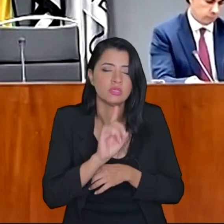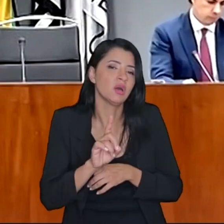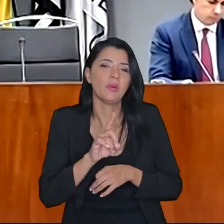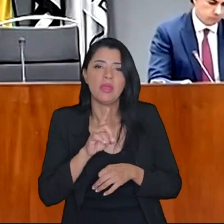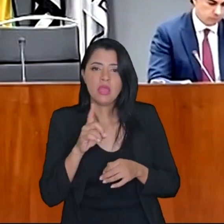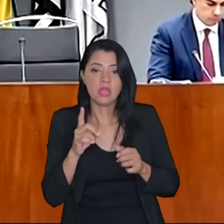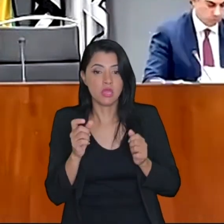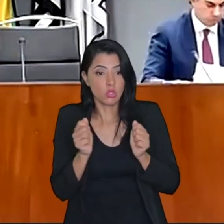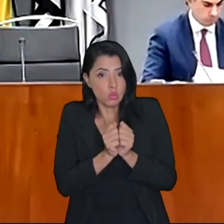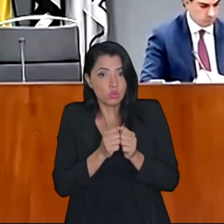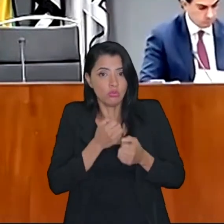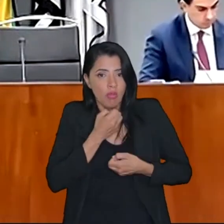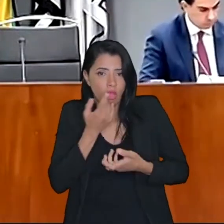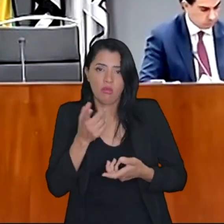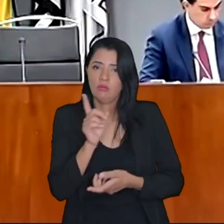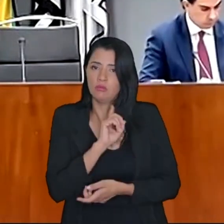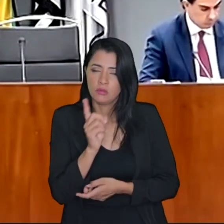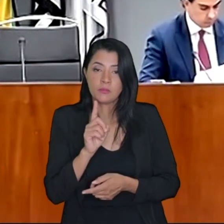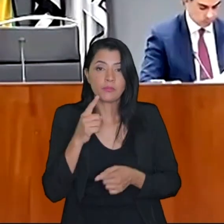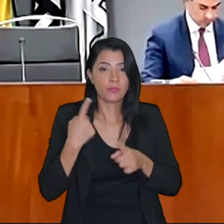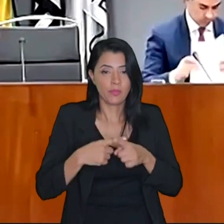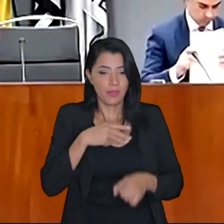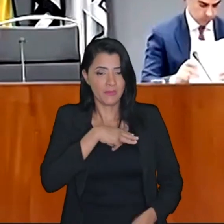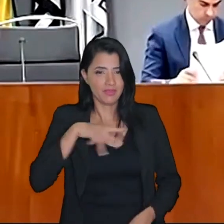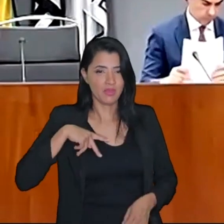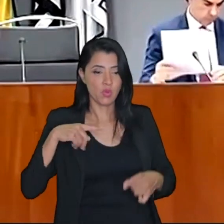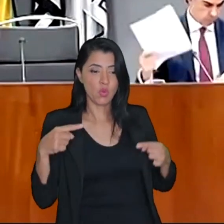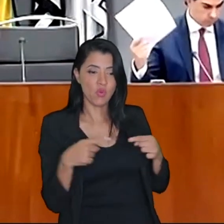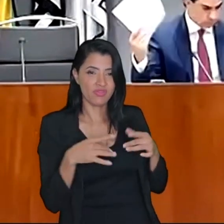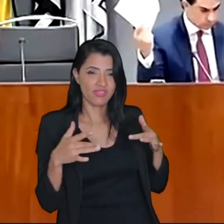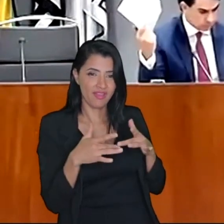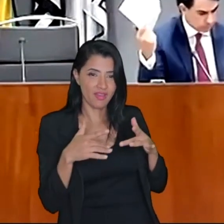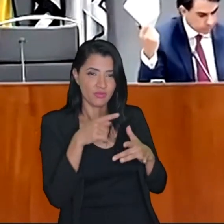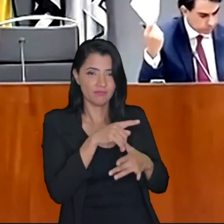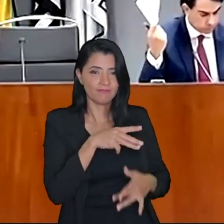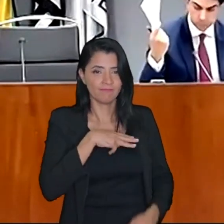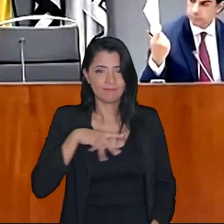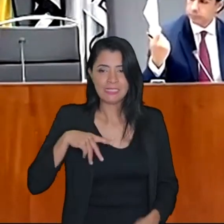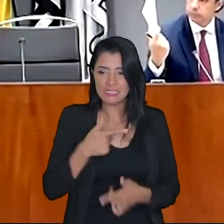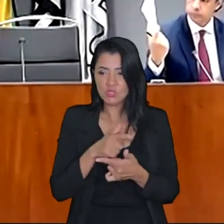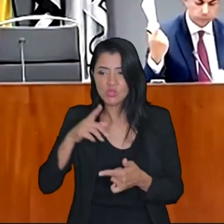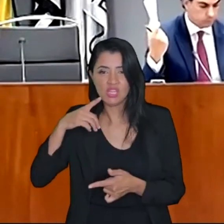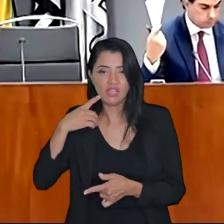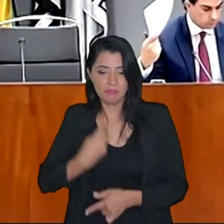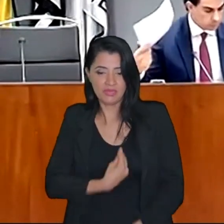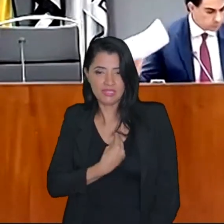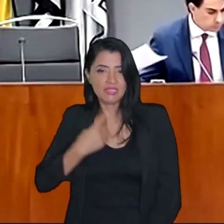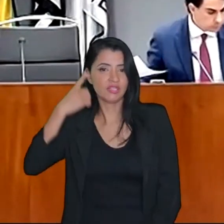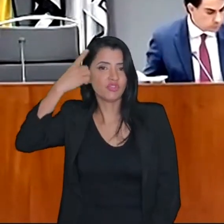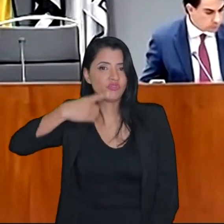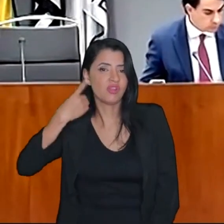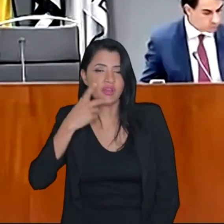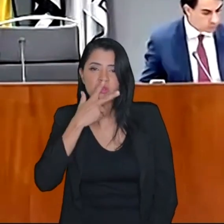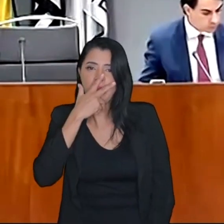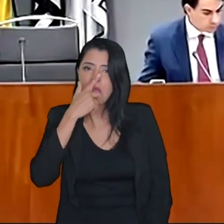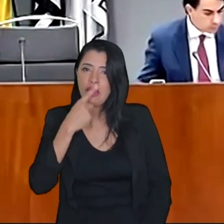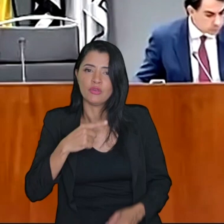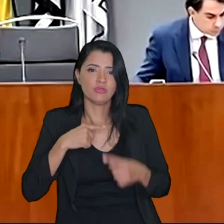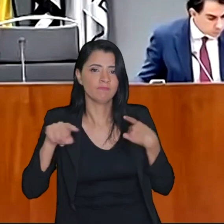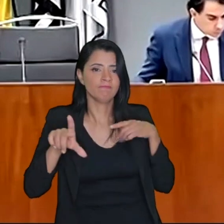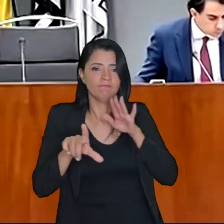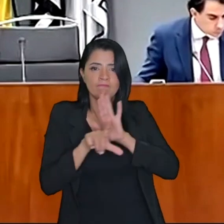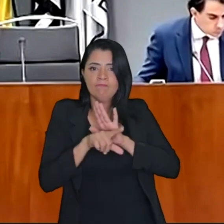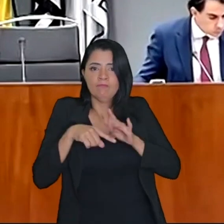ao colaborador. Porque o contato do Ministério Público com o colaborador sem a presença de um advogado, eu acho, e pela lei, é